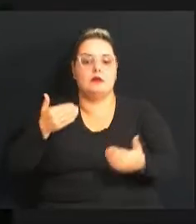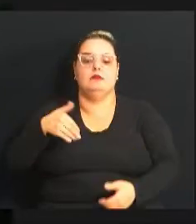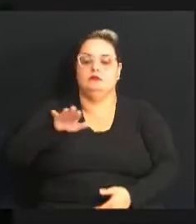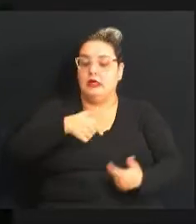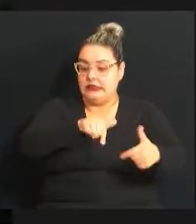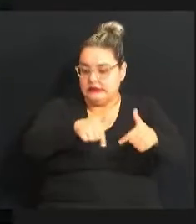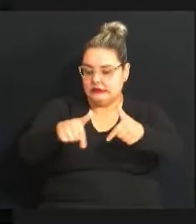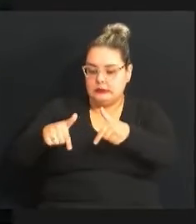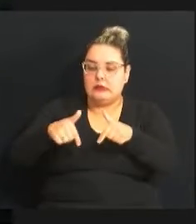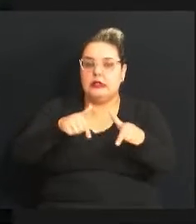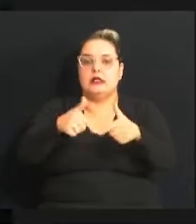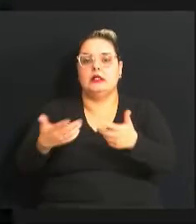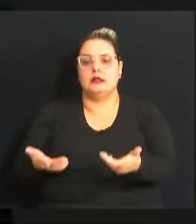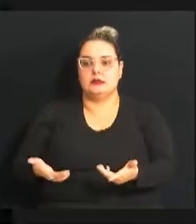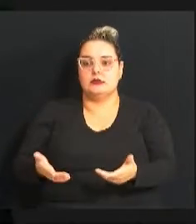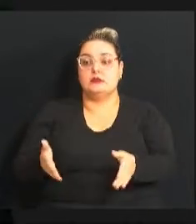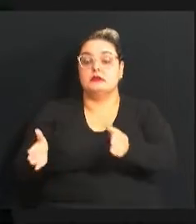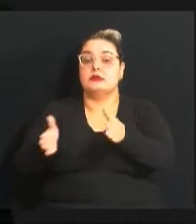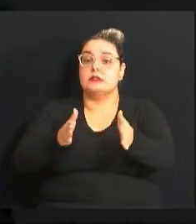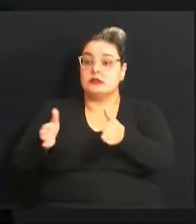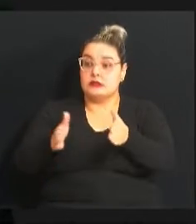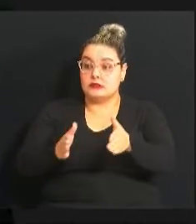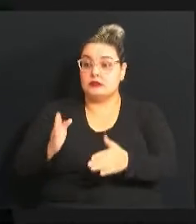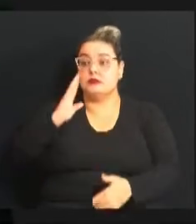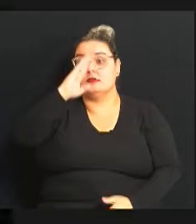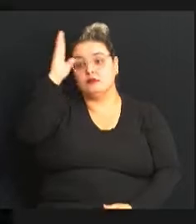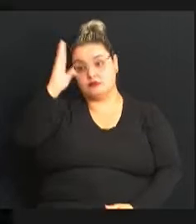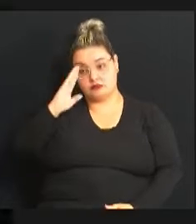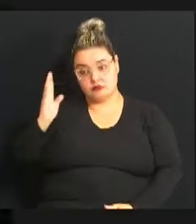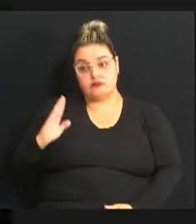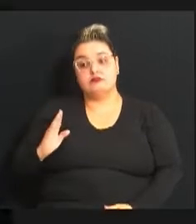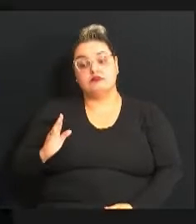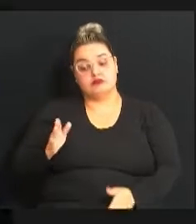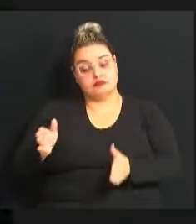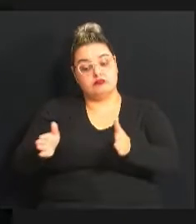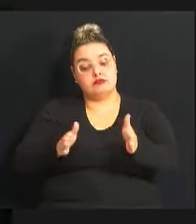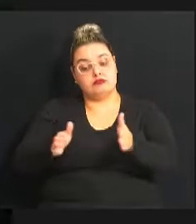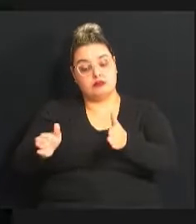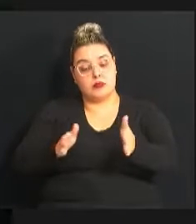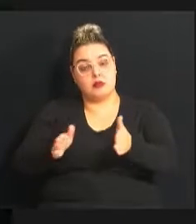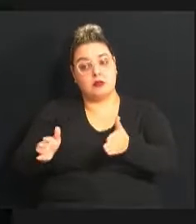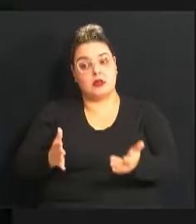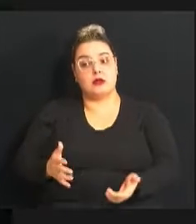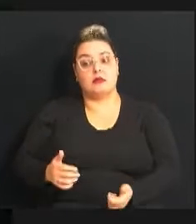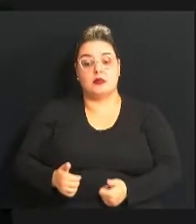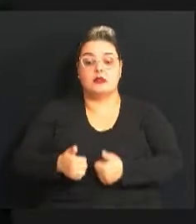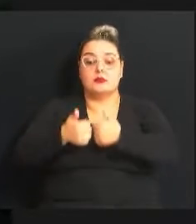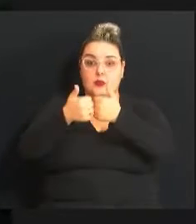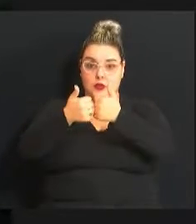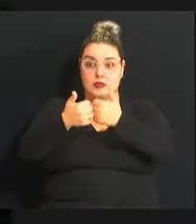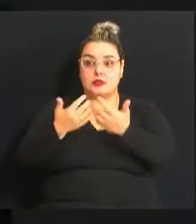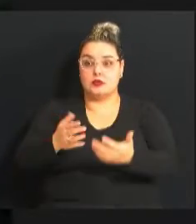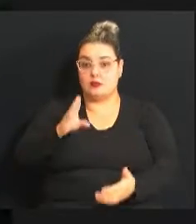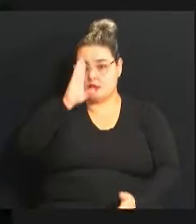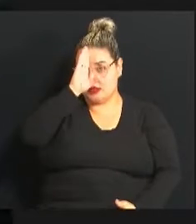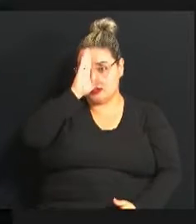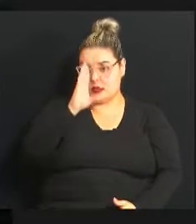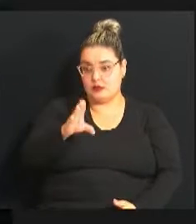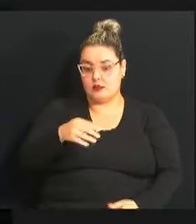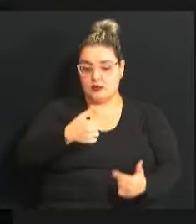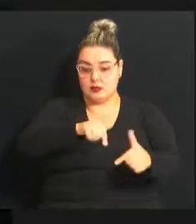emprego. Esse, no momento que o Brasil está, seria um cenário, vamos dizer assim, mais positivo, principalmente para o